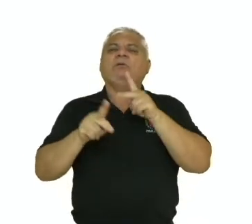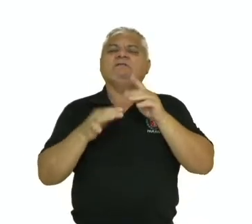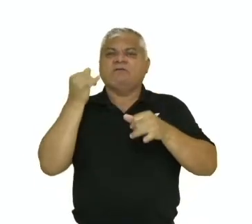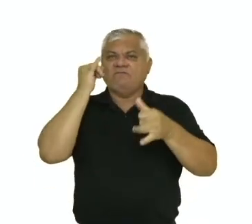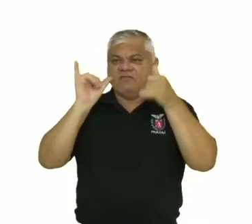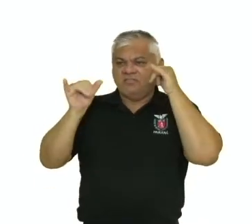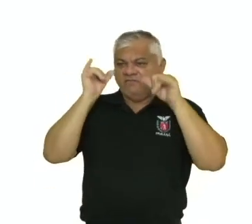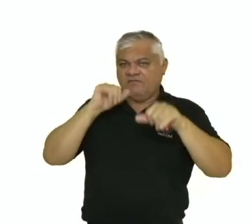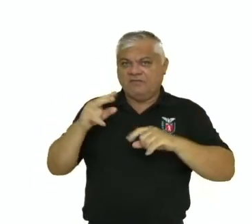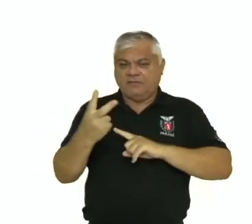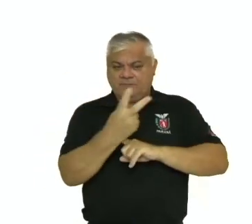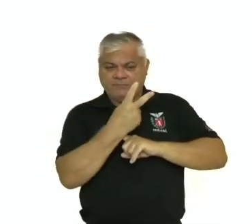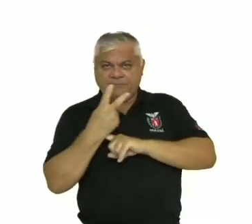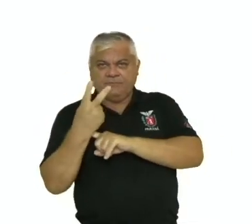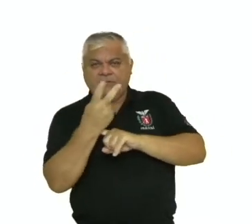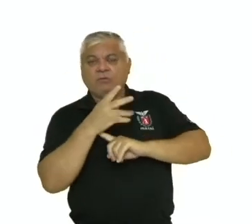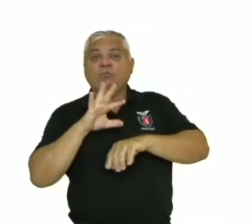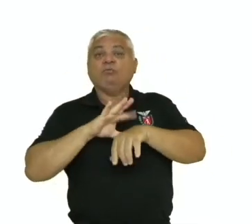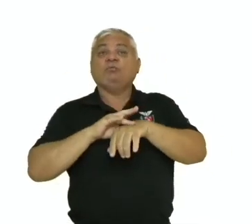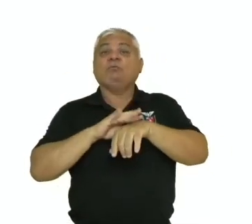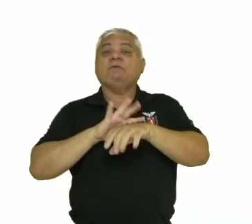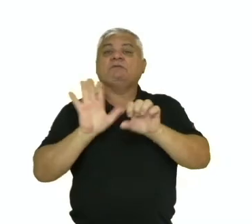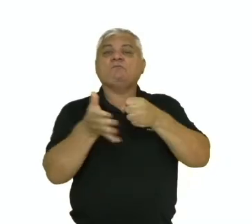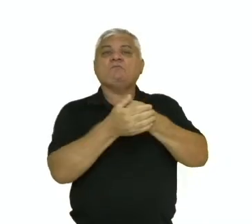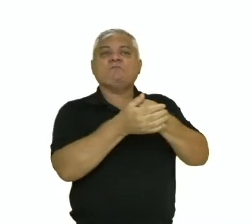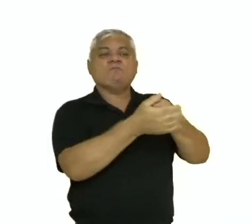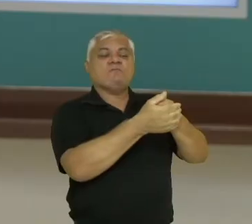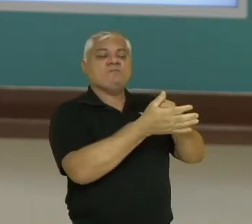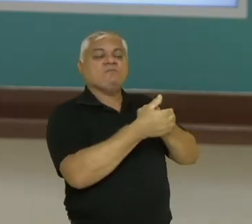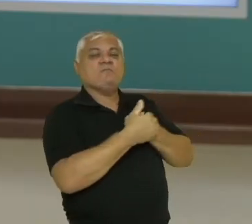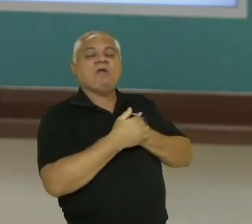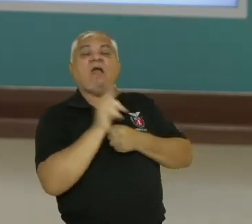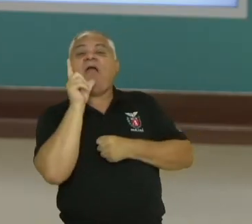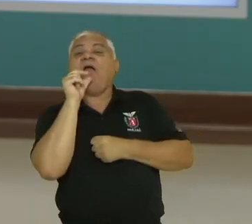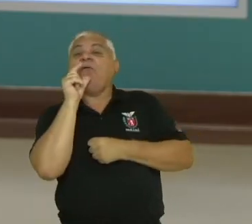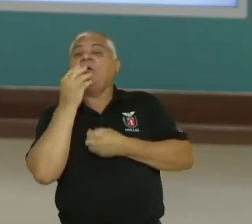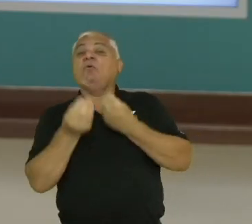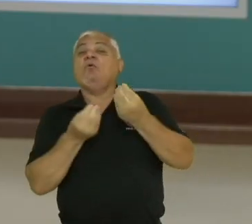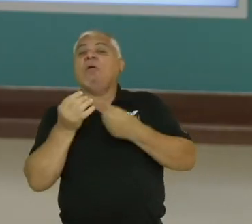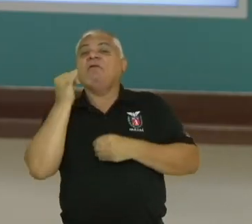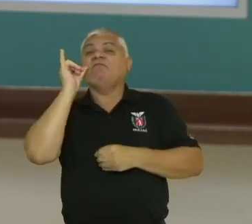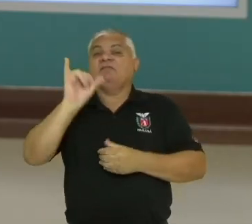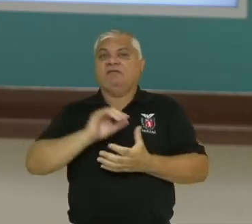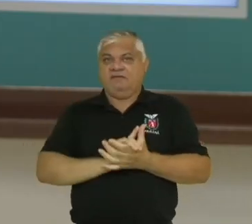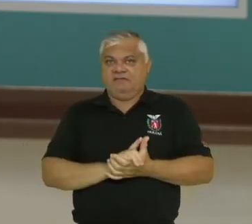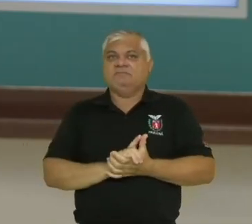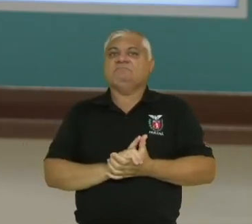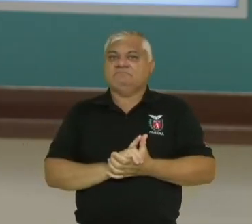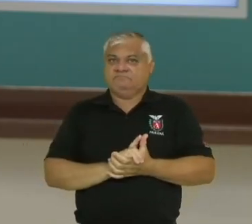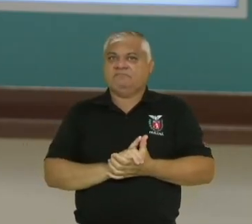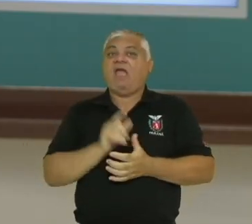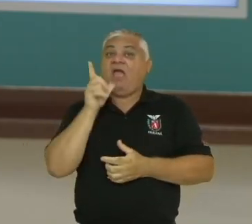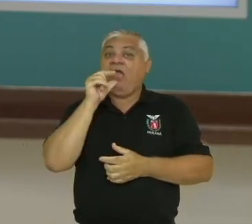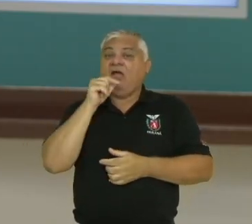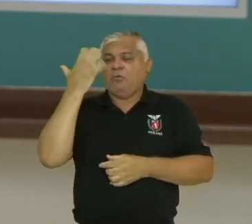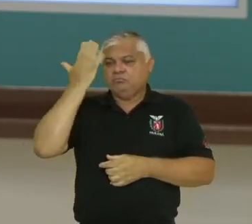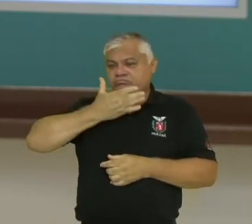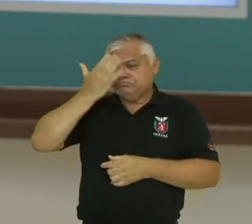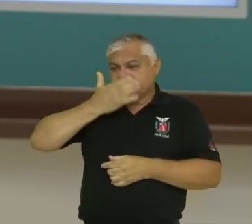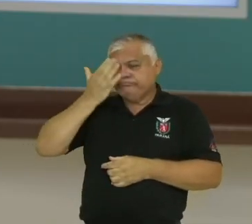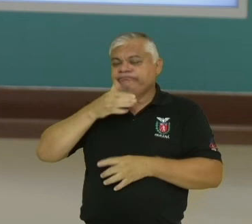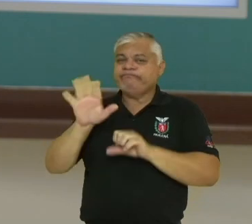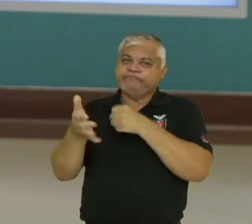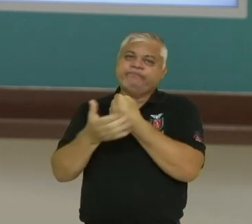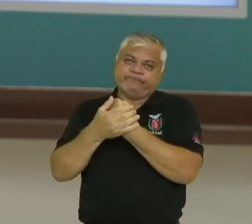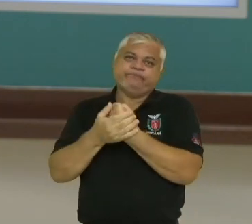prevenir das doenças que podem estar escondidas na água? Porque ela está escondida entre aspas, porque os micro-organismos são